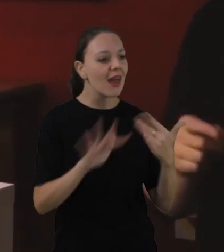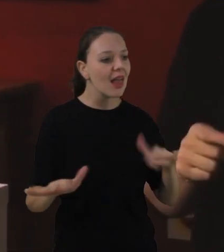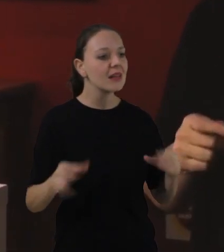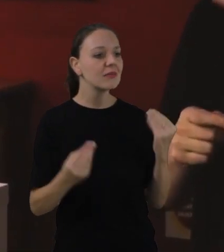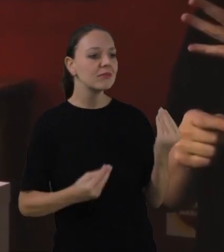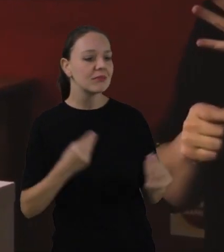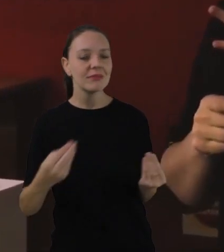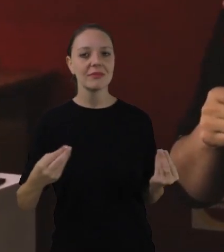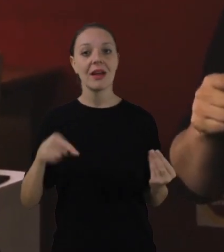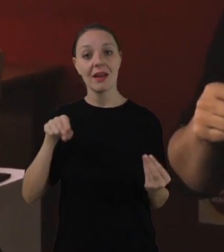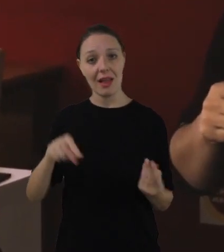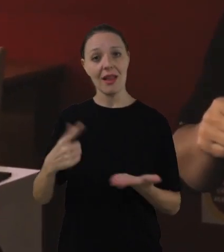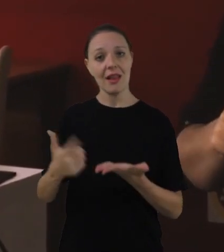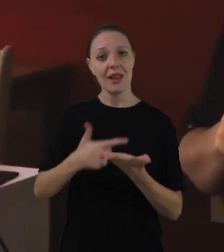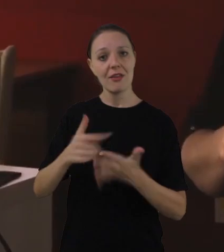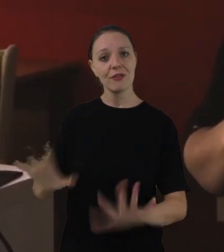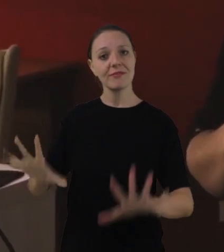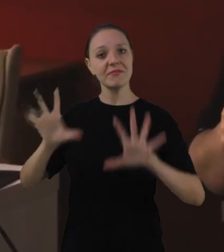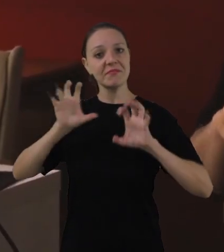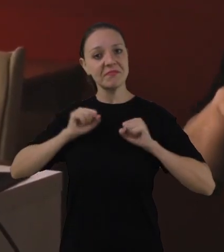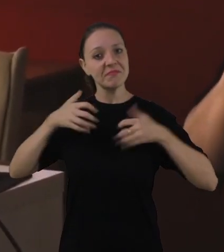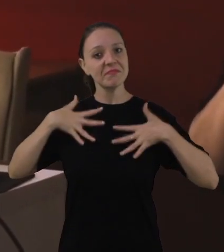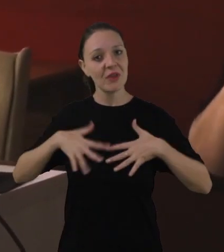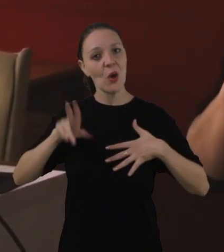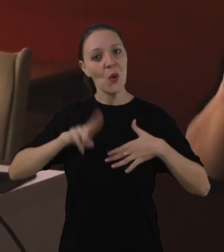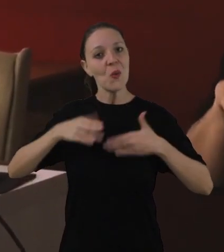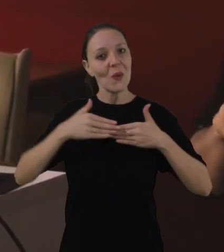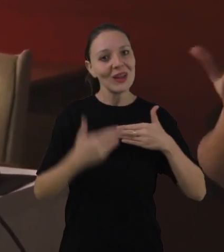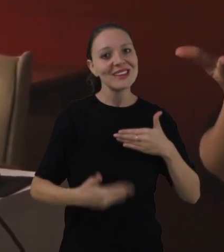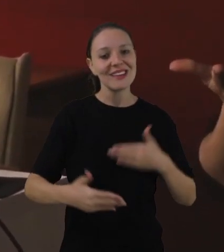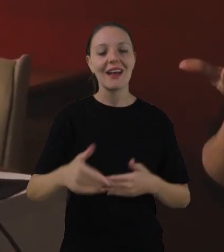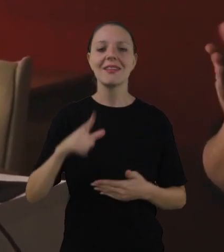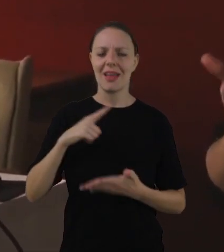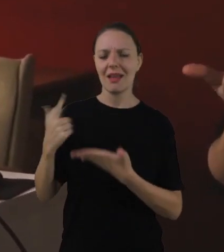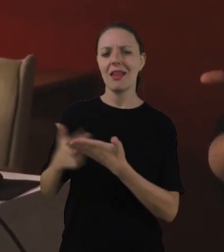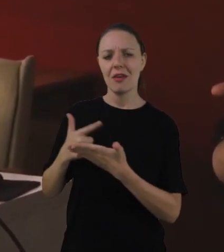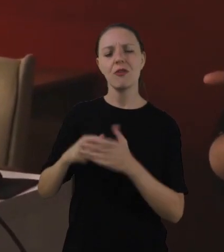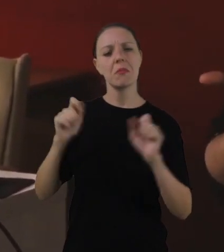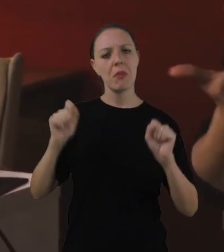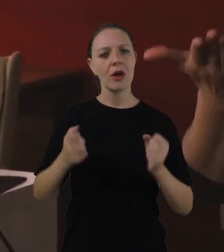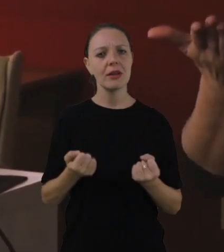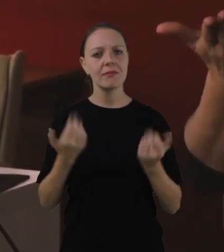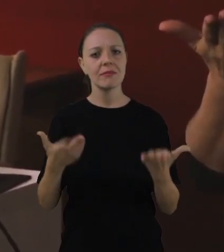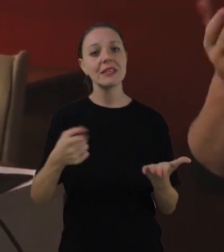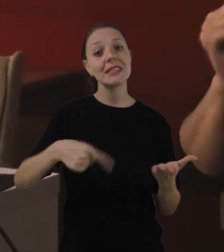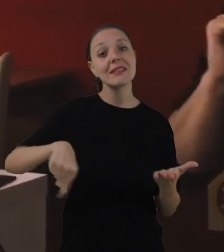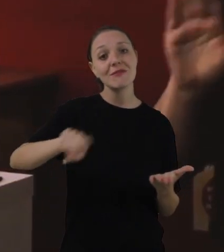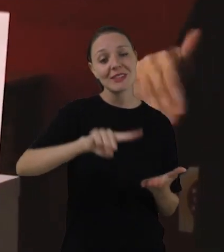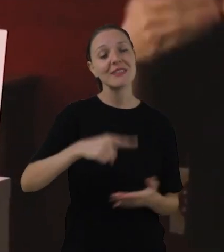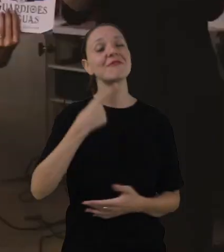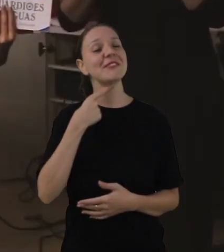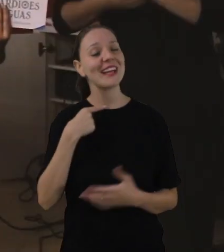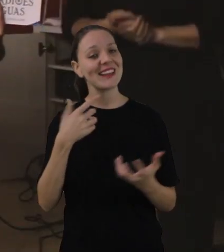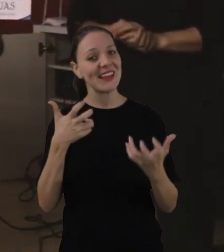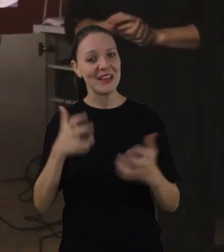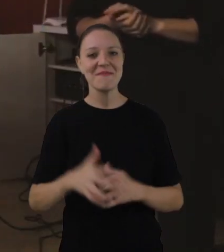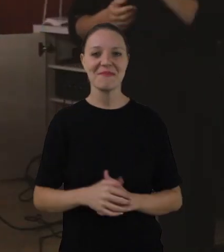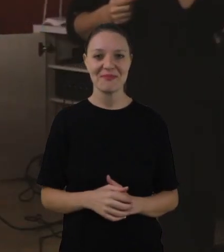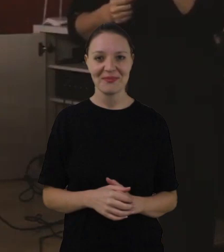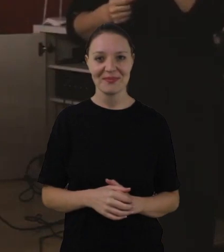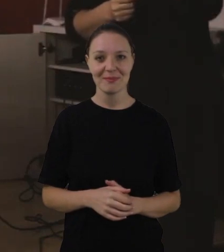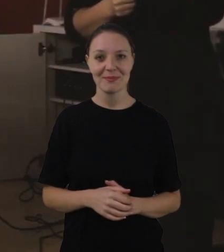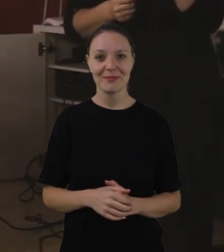gente se apropriar desse conhecimento e utilizar. Nós temos algumas edições e podemos compartilhar com quem tem interesse. Quem não fez na